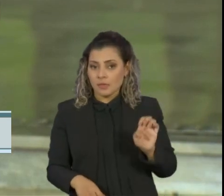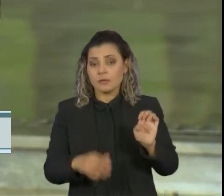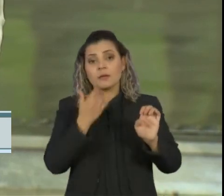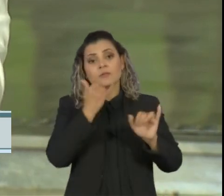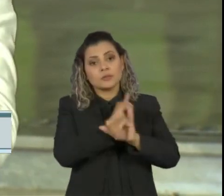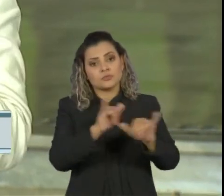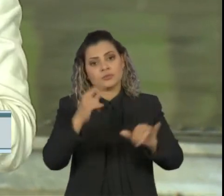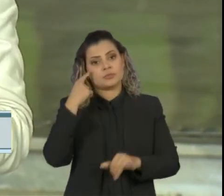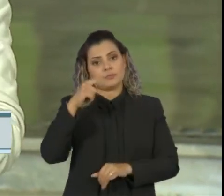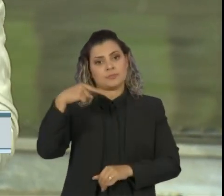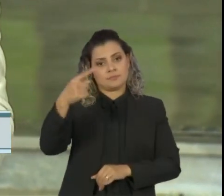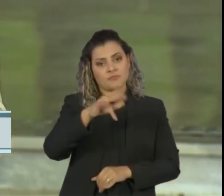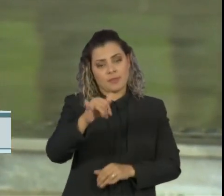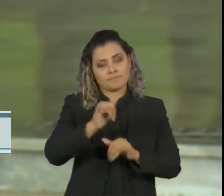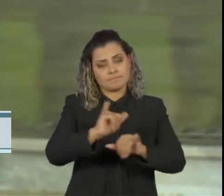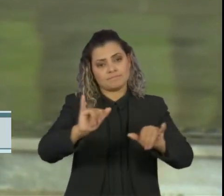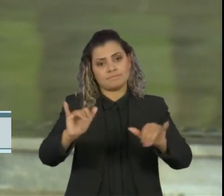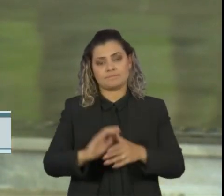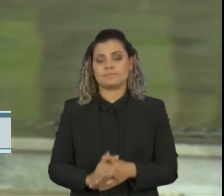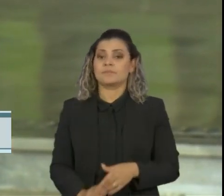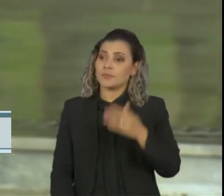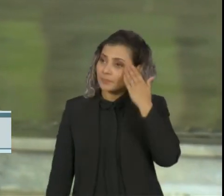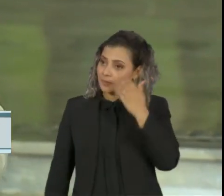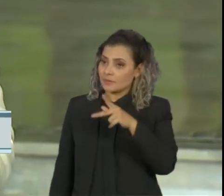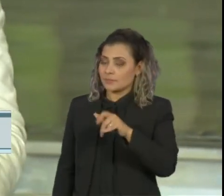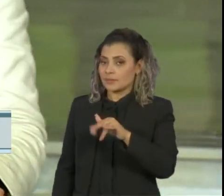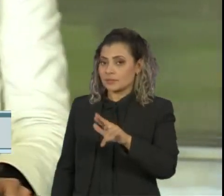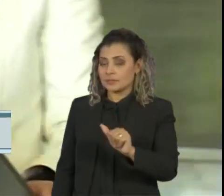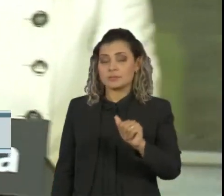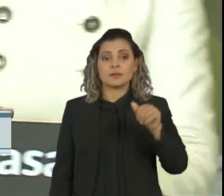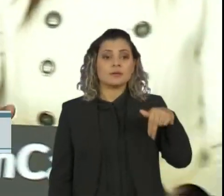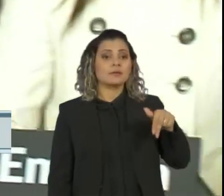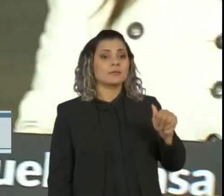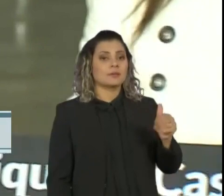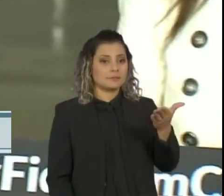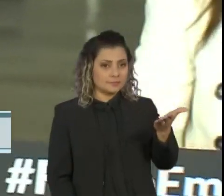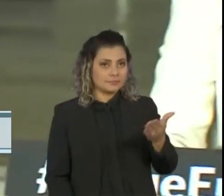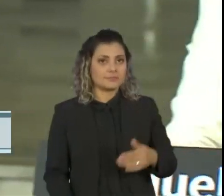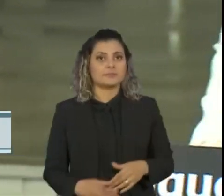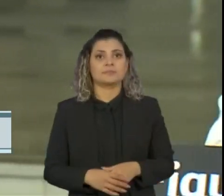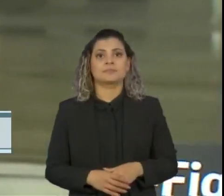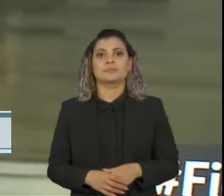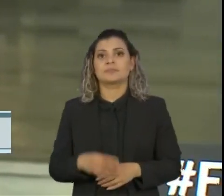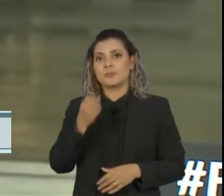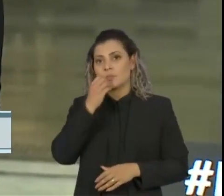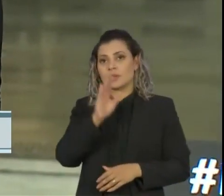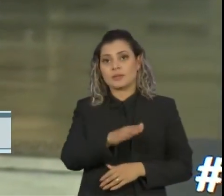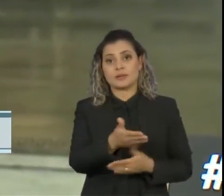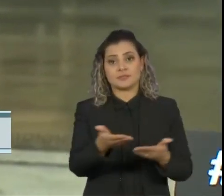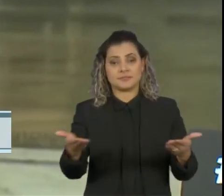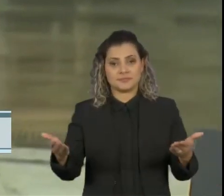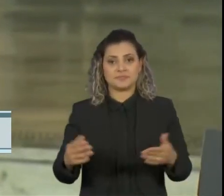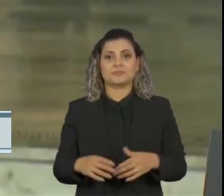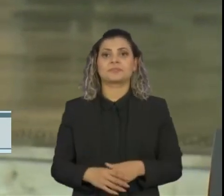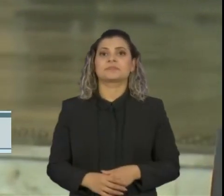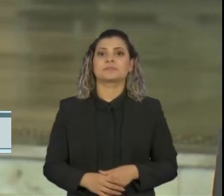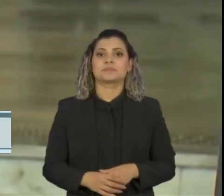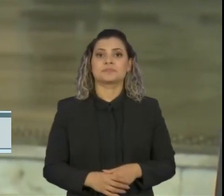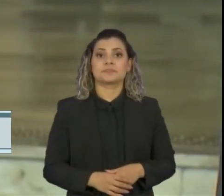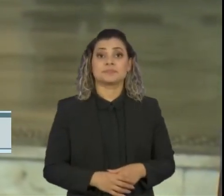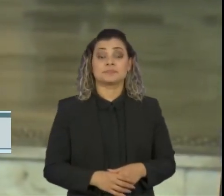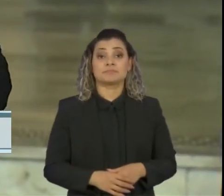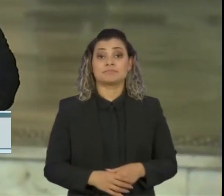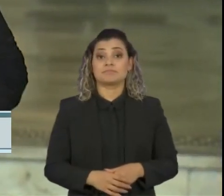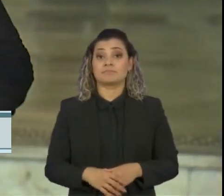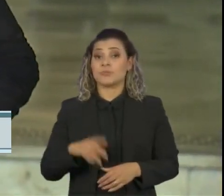próximas semanas. Obrigado, Patrícia. Ana Carla Abrão. Não, governador, muito boa tarde a todos. Eu acho que